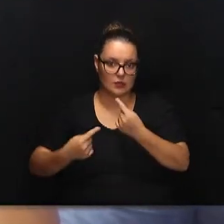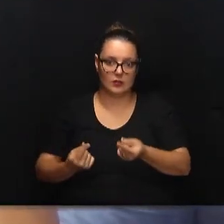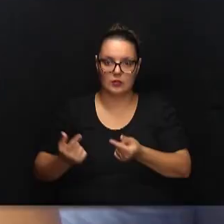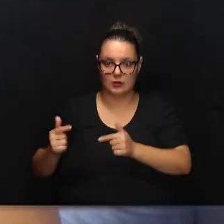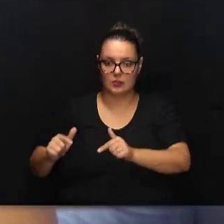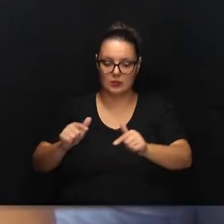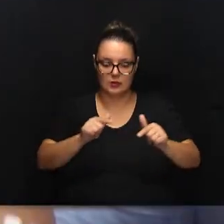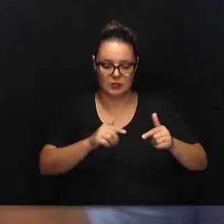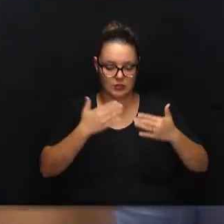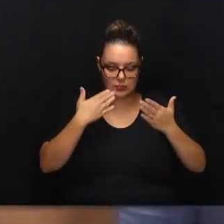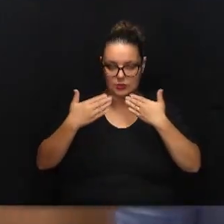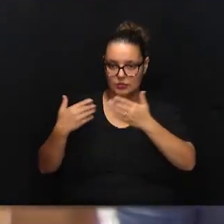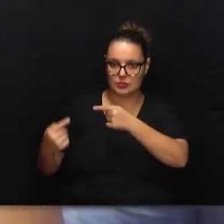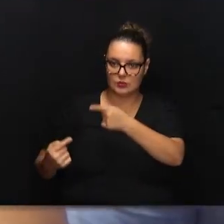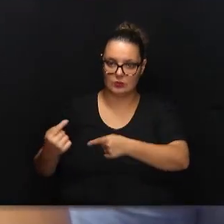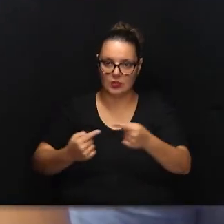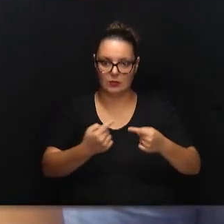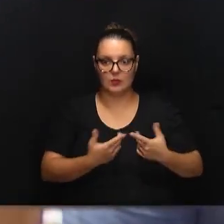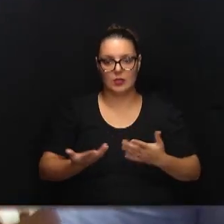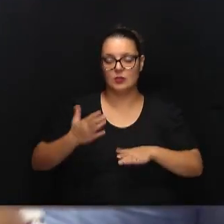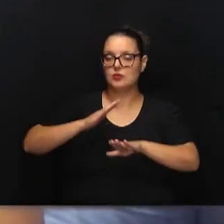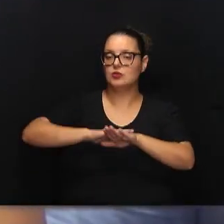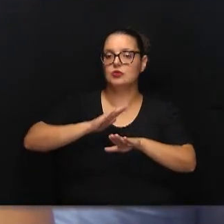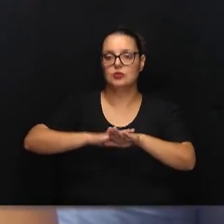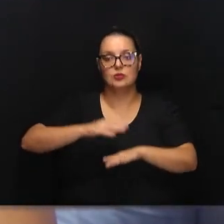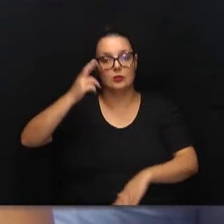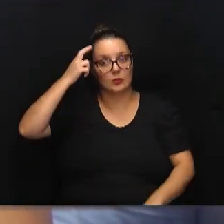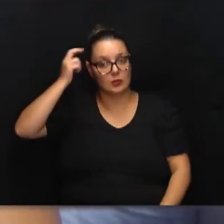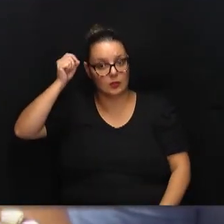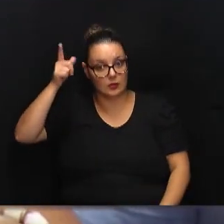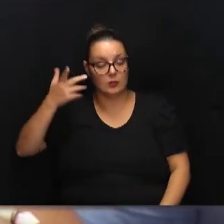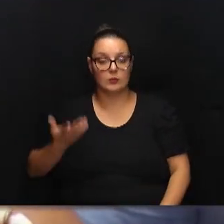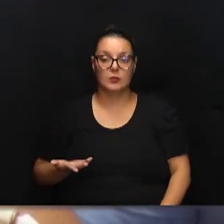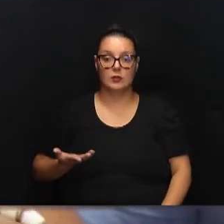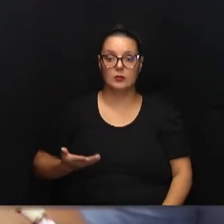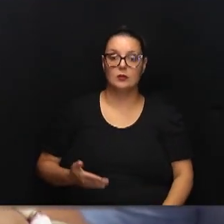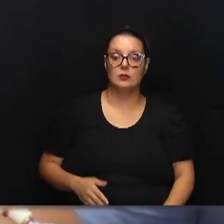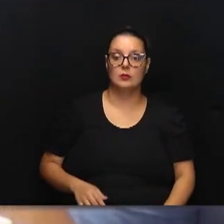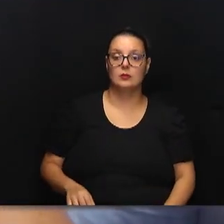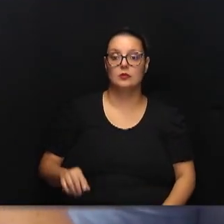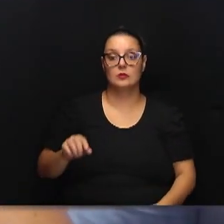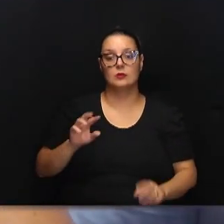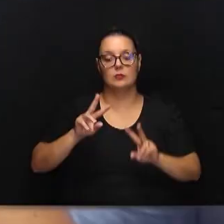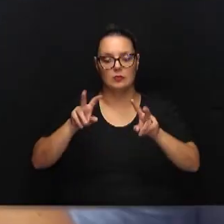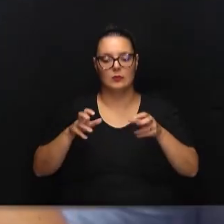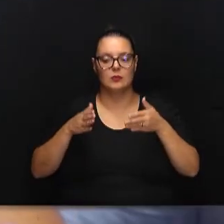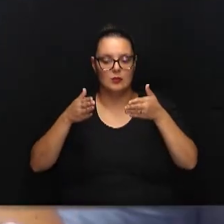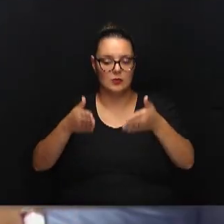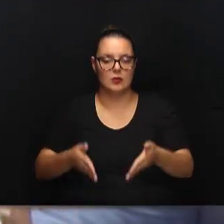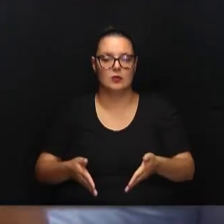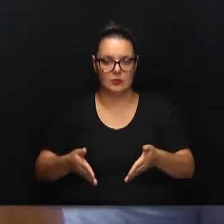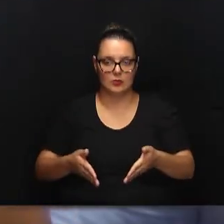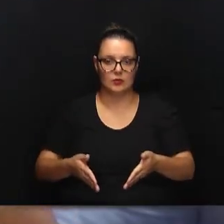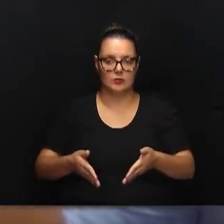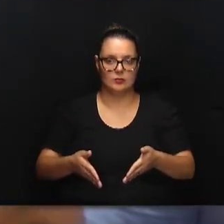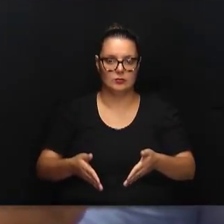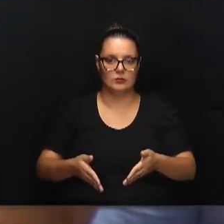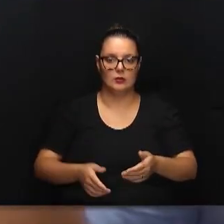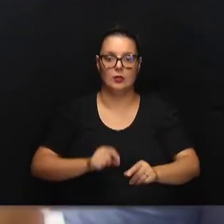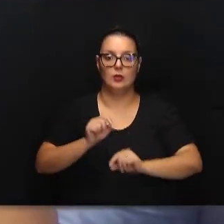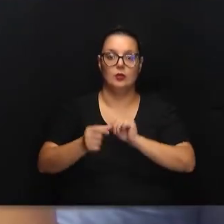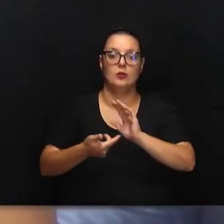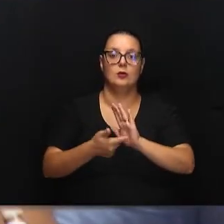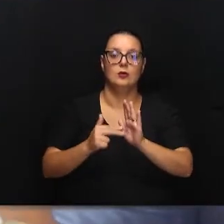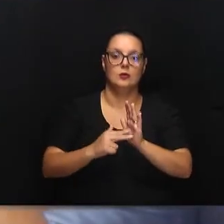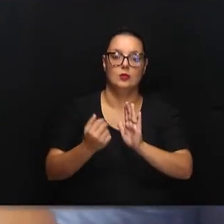espaços de diálogo, de debate, de atividades culturais que venham falar sobre o que significa,